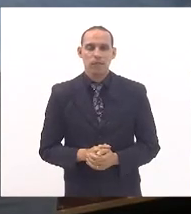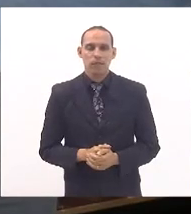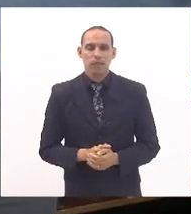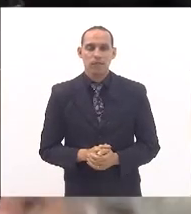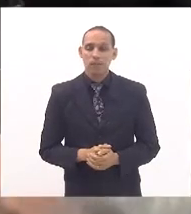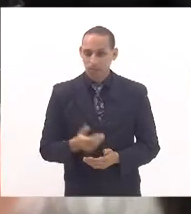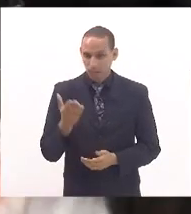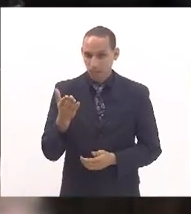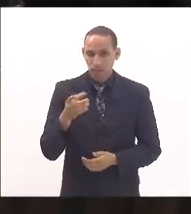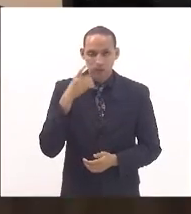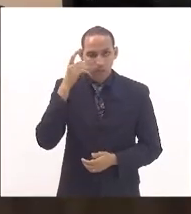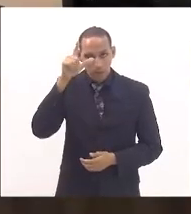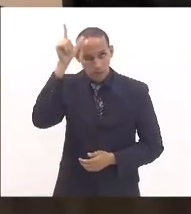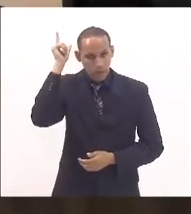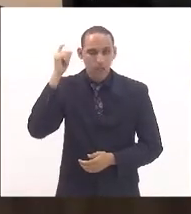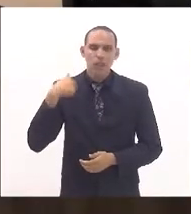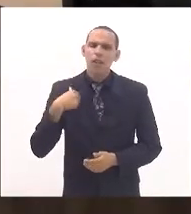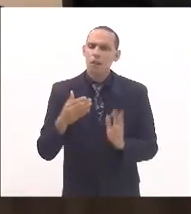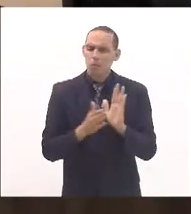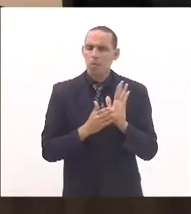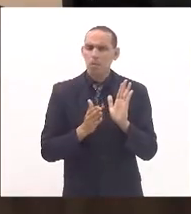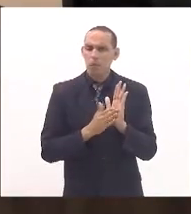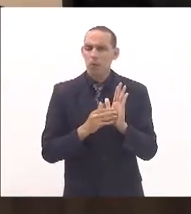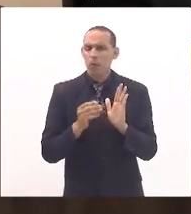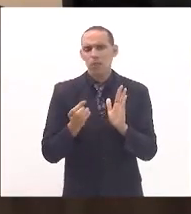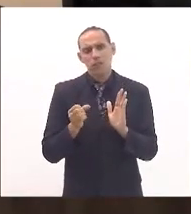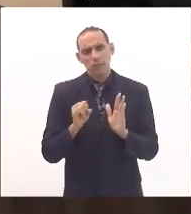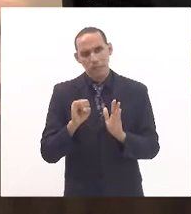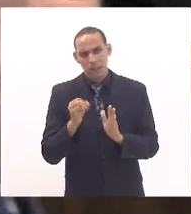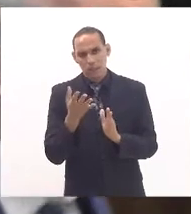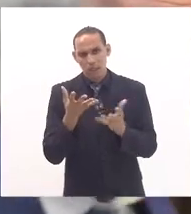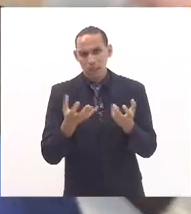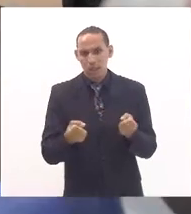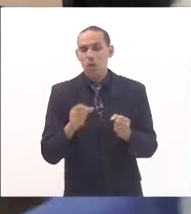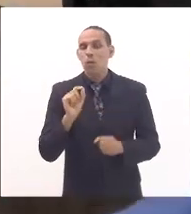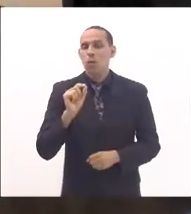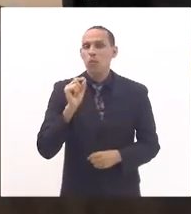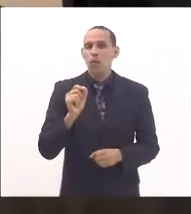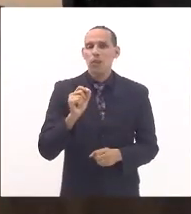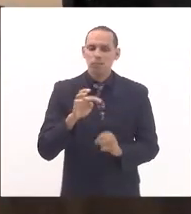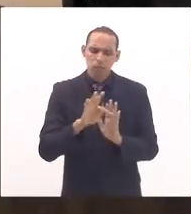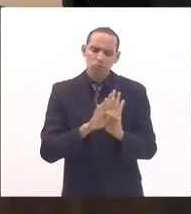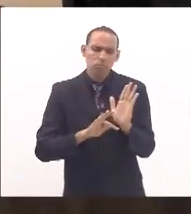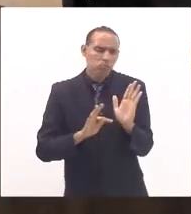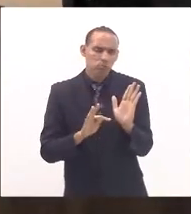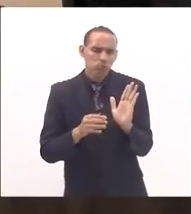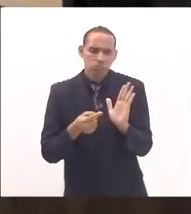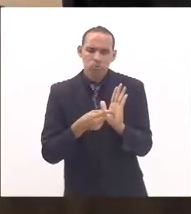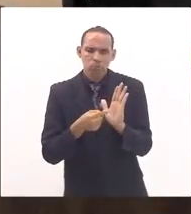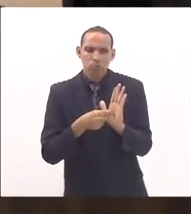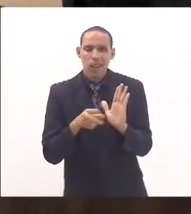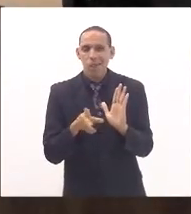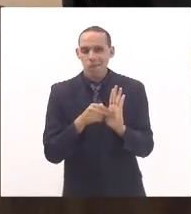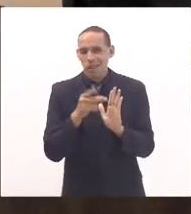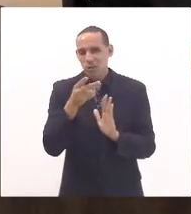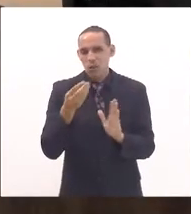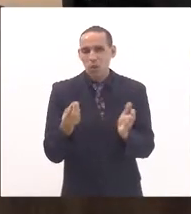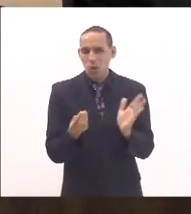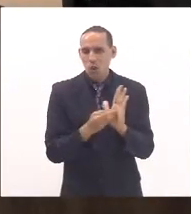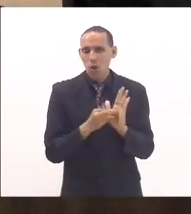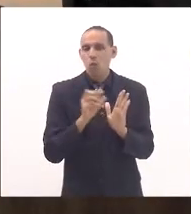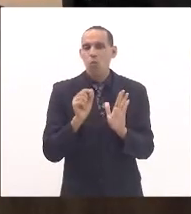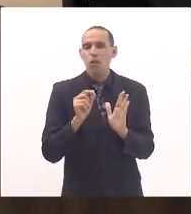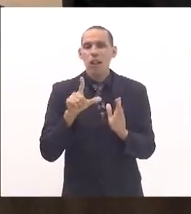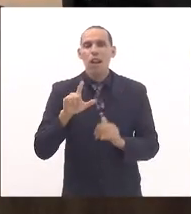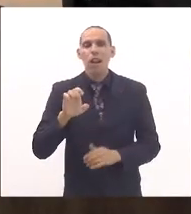Sim, deputado Luiz. Eu queria propor, assim, Vossa Excelência, que a questão redacional, o senhor botou nas emendas